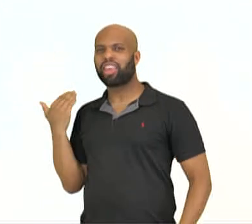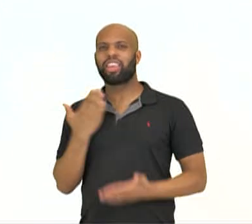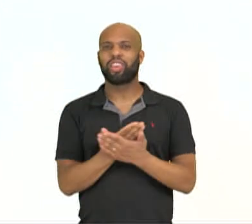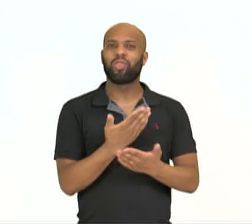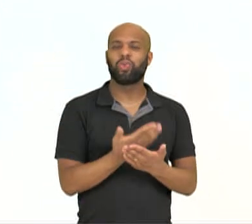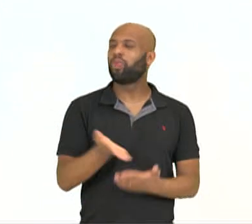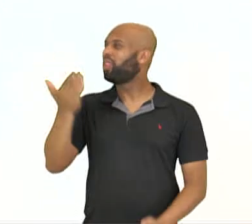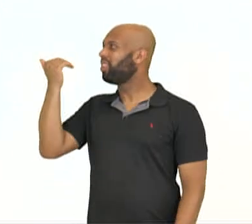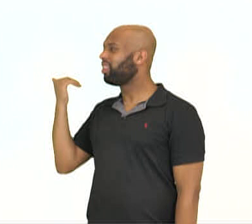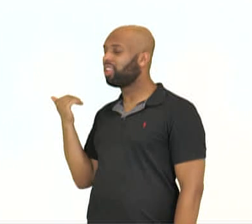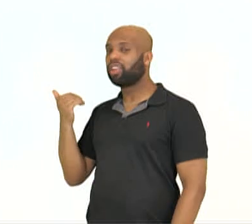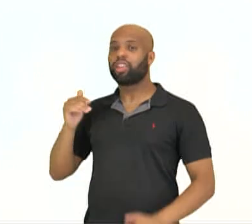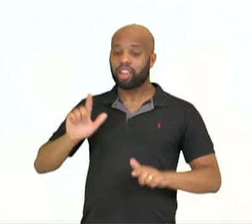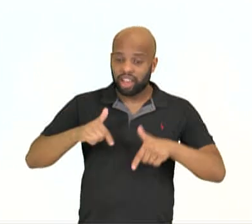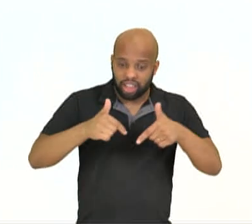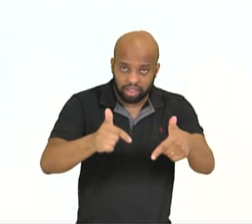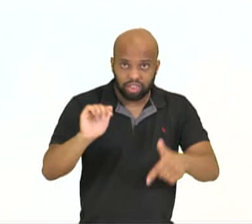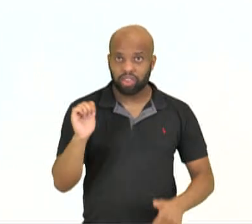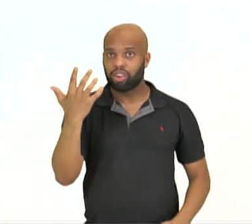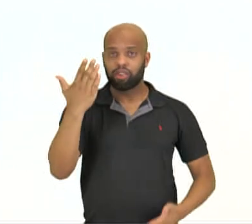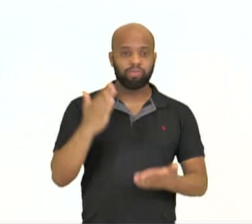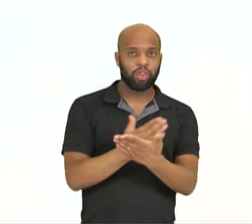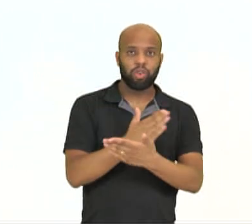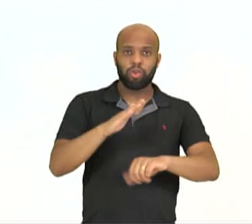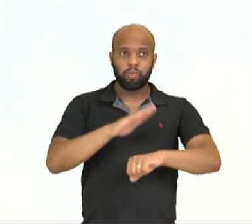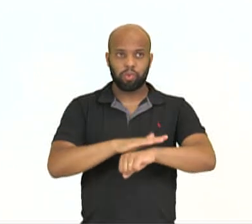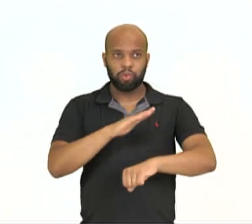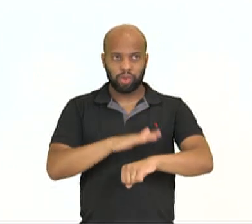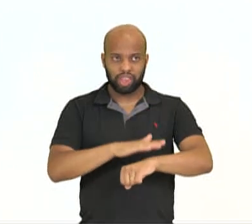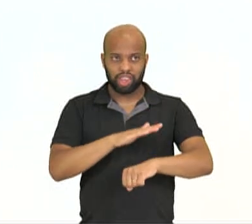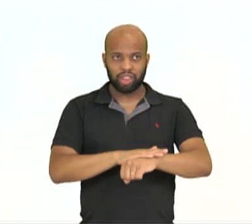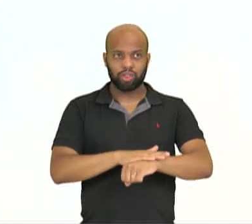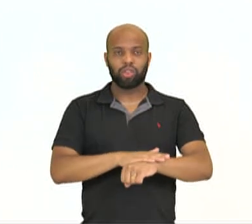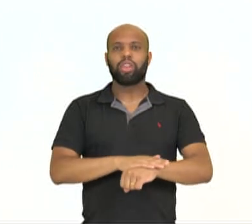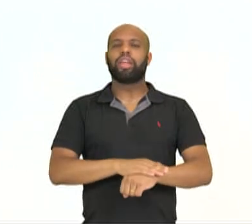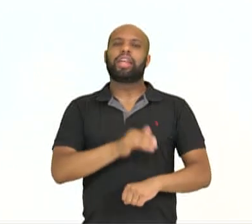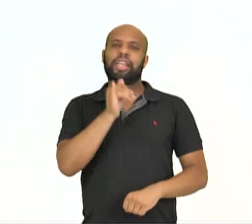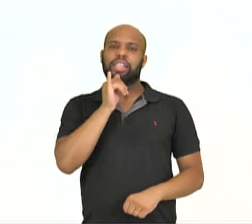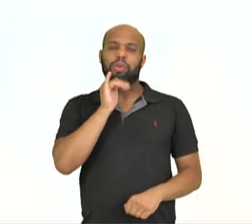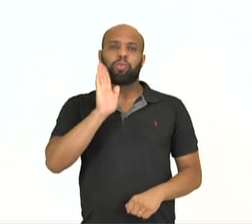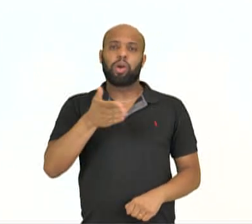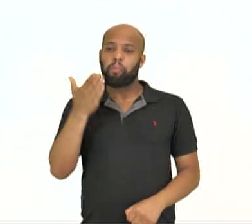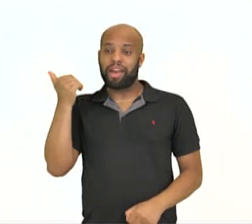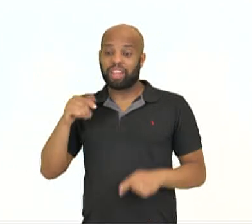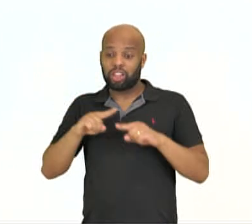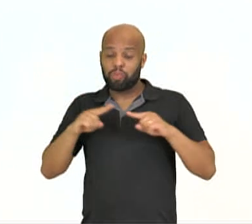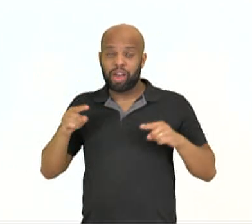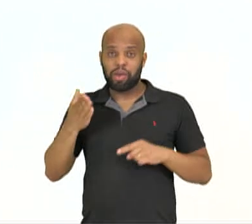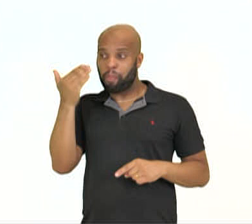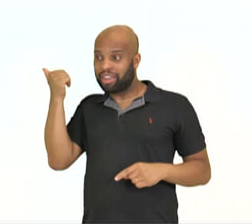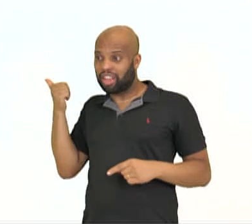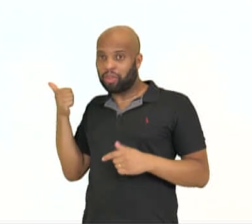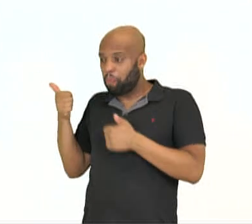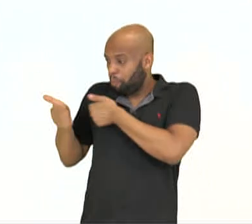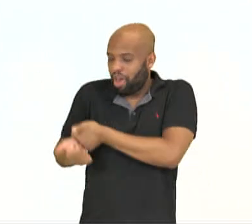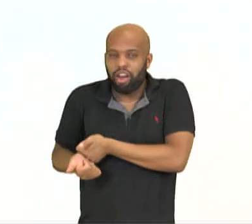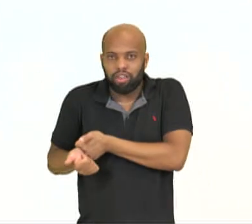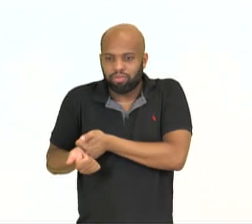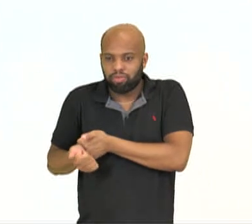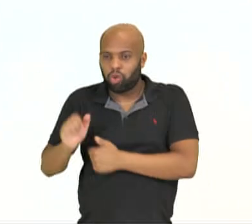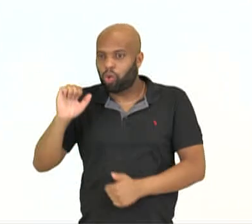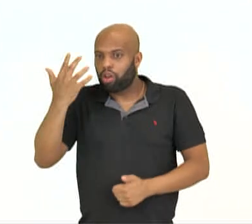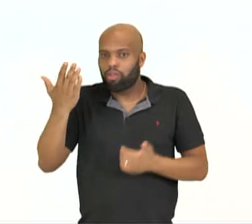uma ação pontual, ocorrida em um momento anterior da fala. Então, quer dizer, é um passado recente, uma coisa que acabou de